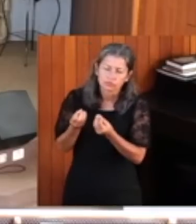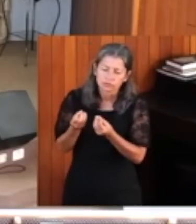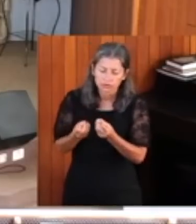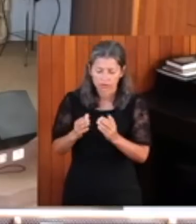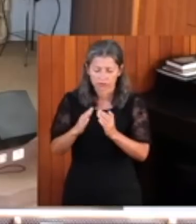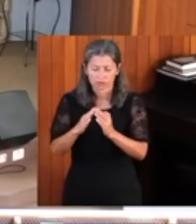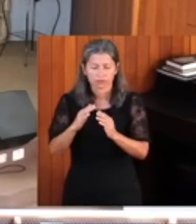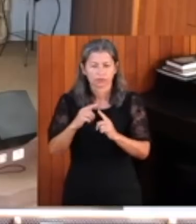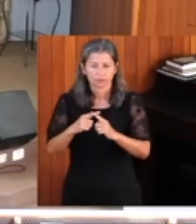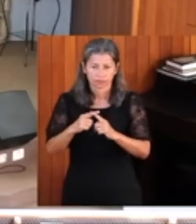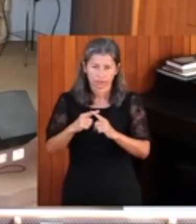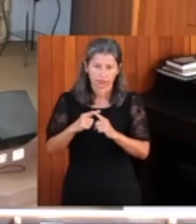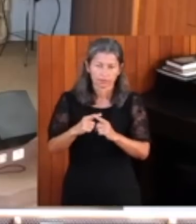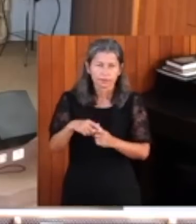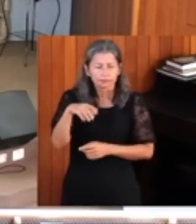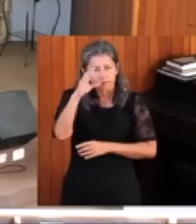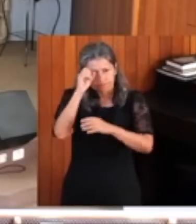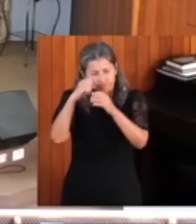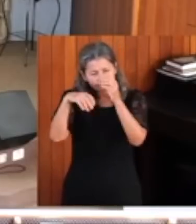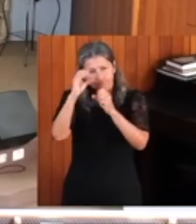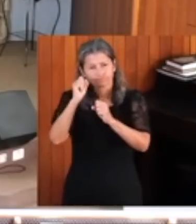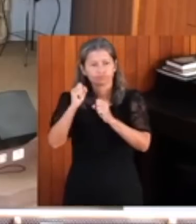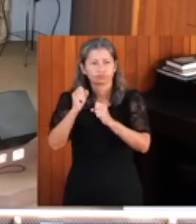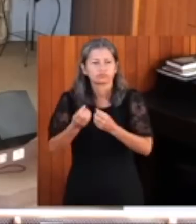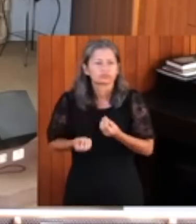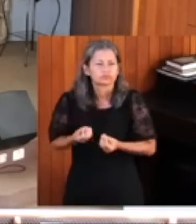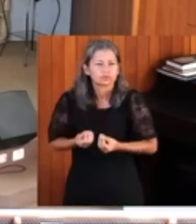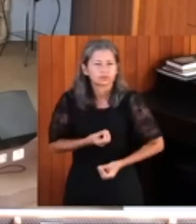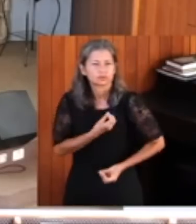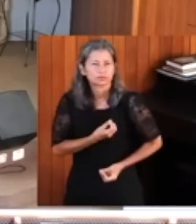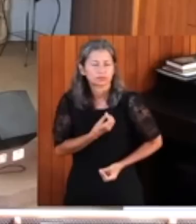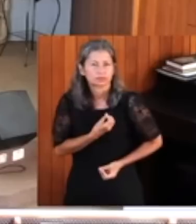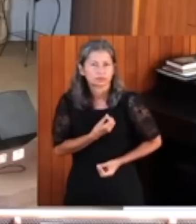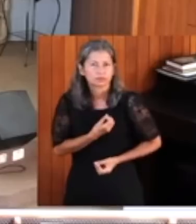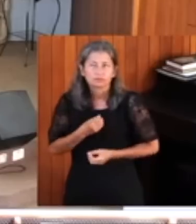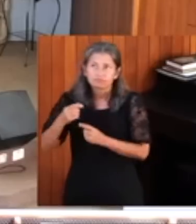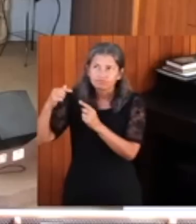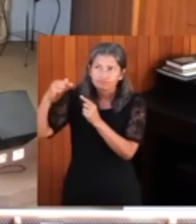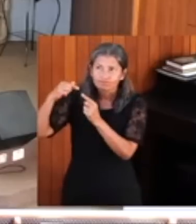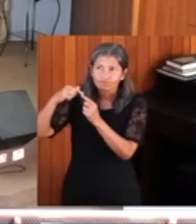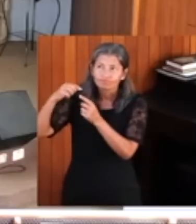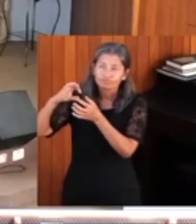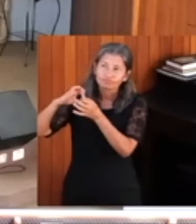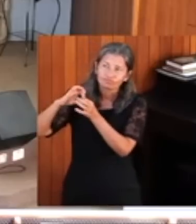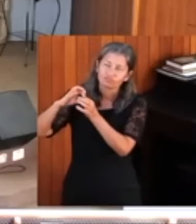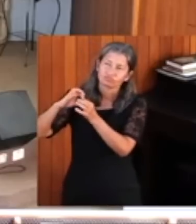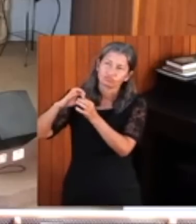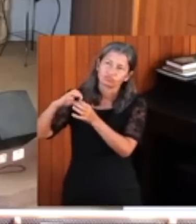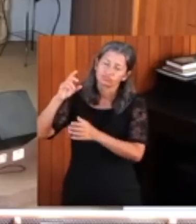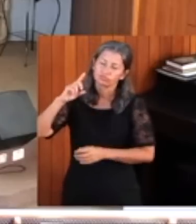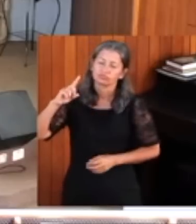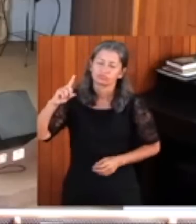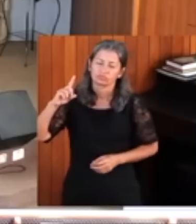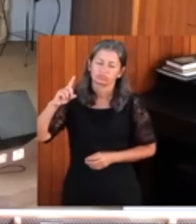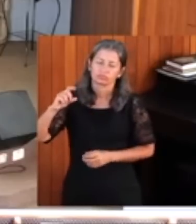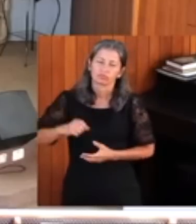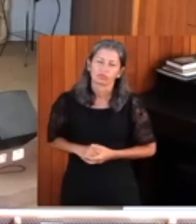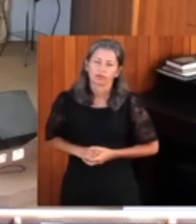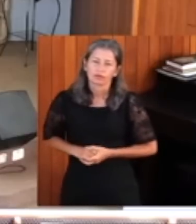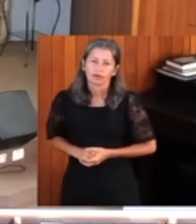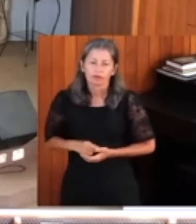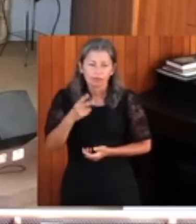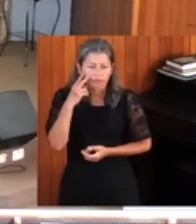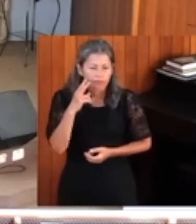deixa claro que isso é importante e é para nós também, né? Eu conheço você, Deus está dizendo para a gente. Eu conheço